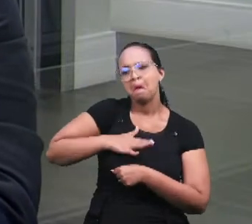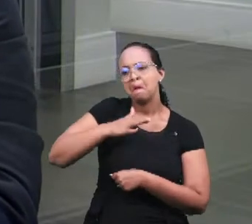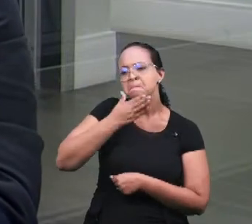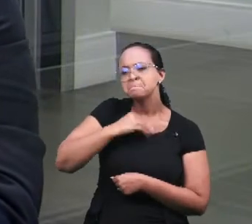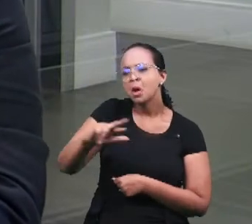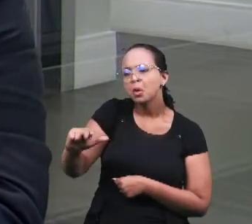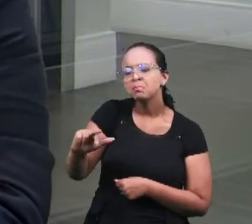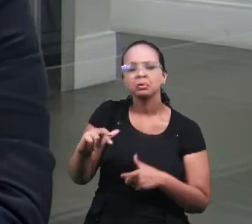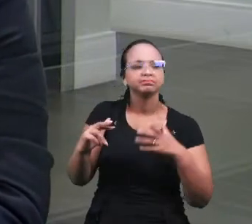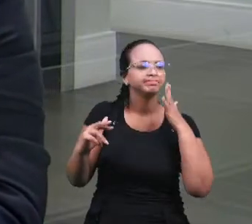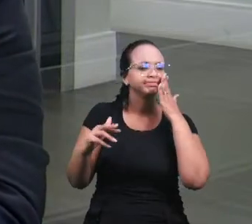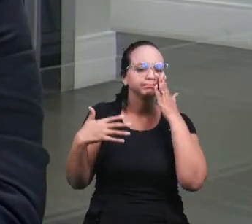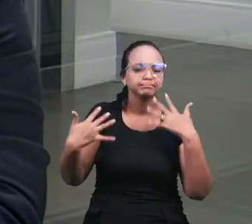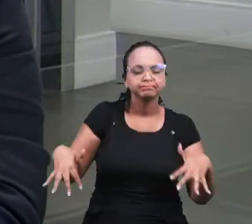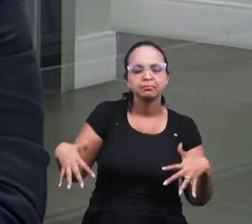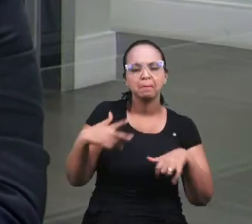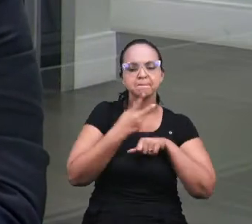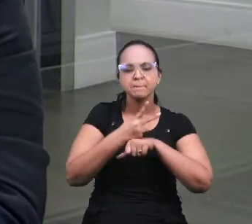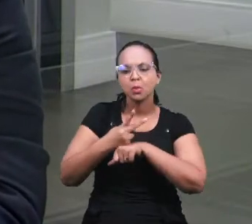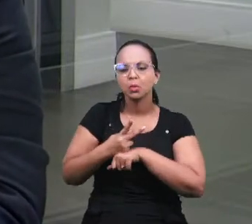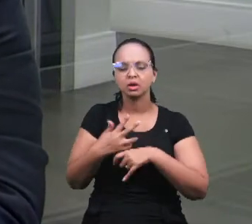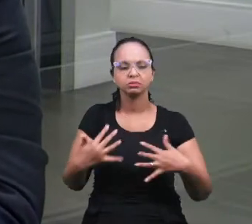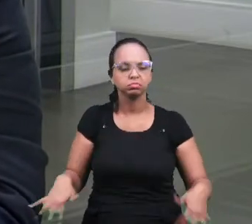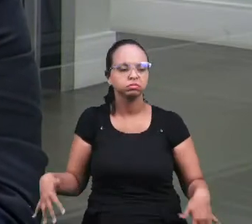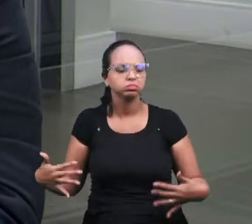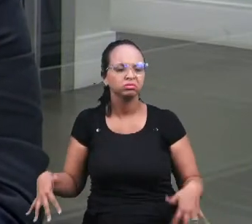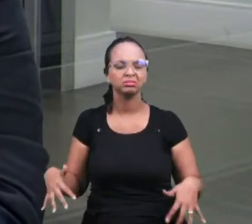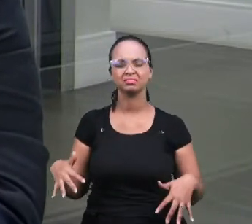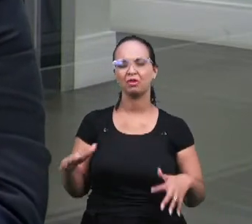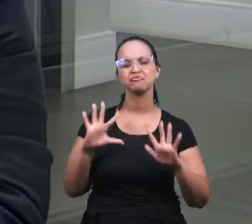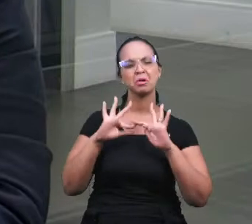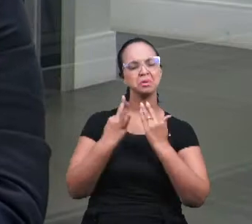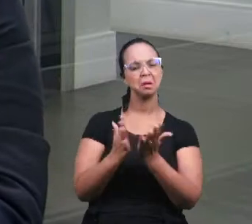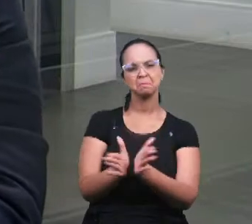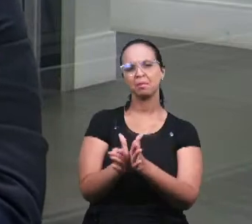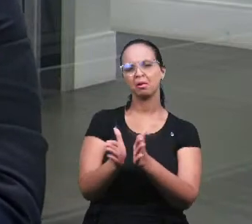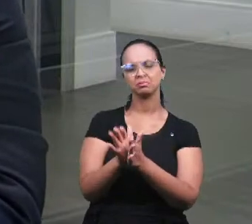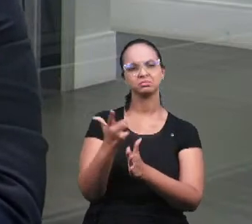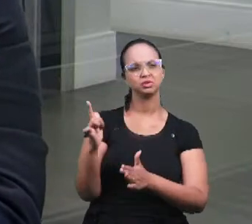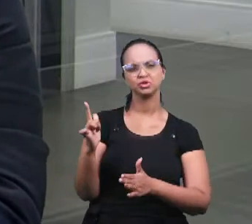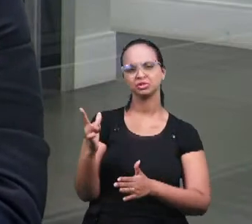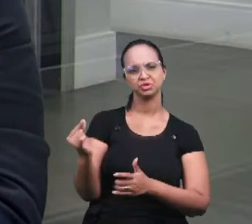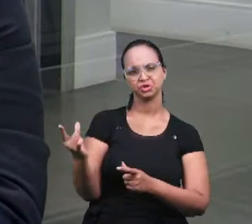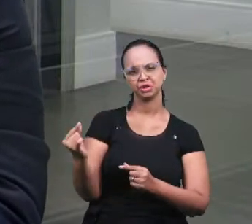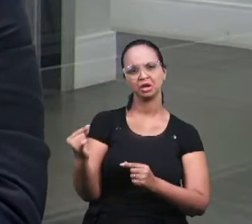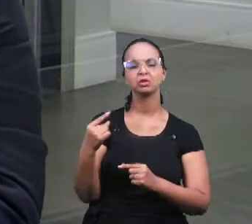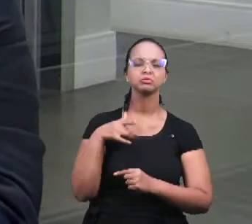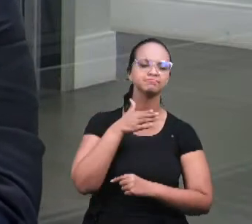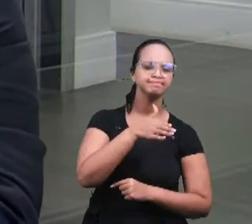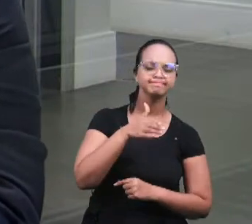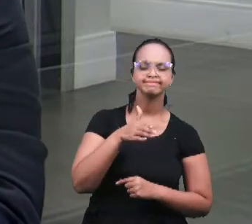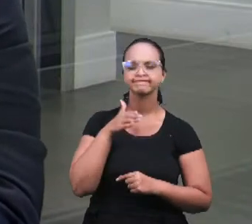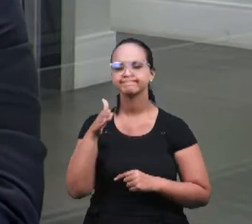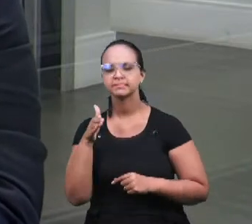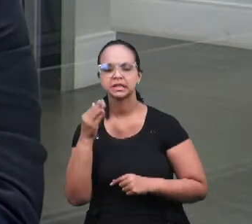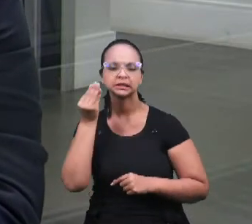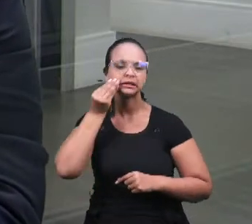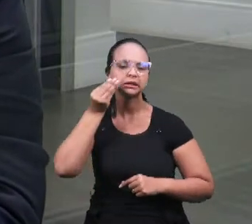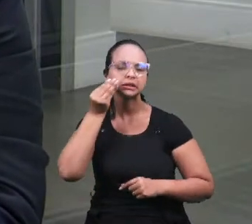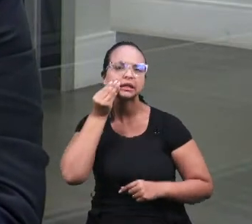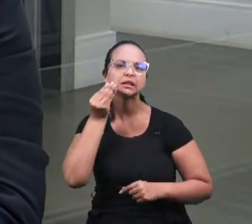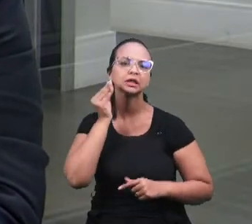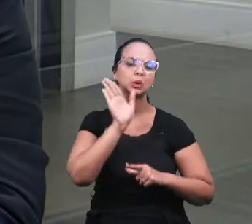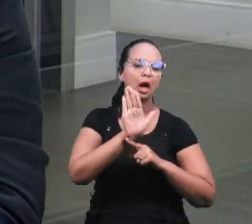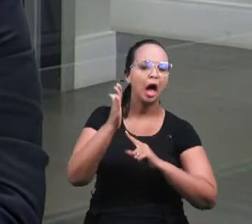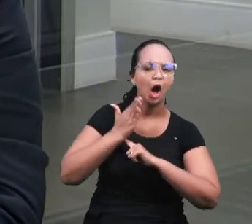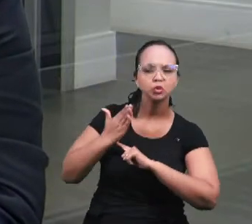procurando recursos, né? Na época a família com pouca condição financeira, ele foi para um lugar, foi para o outro, e ninguém